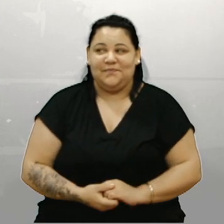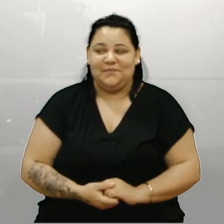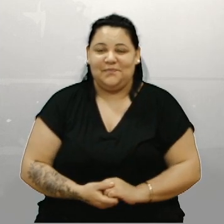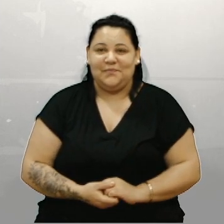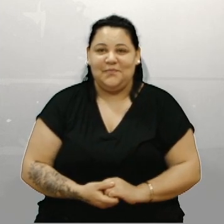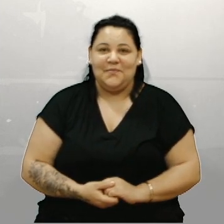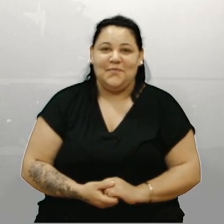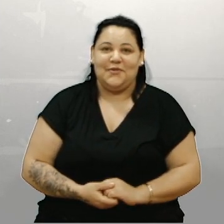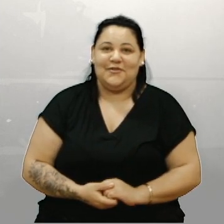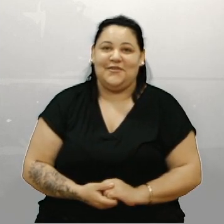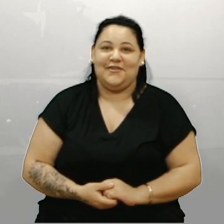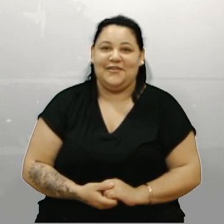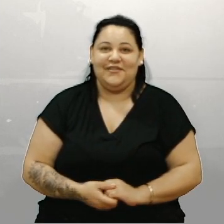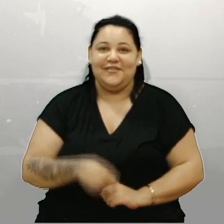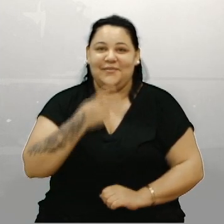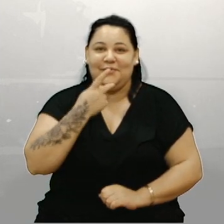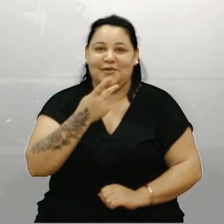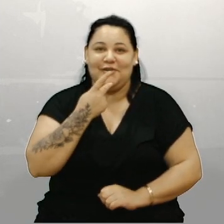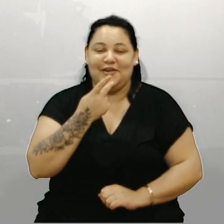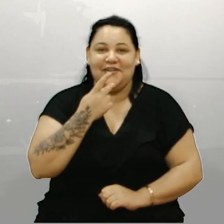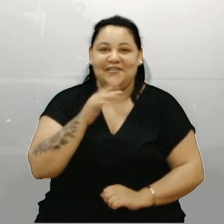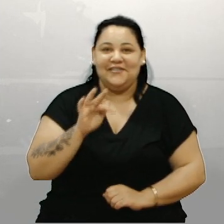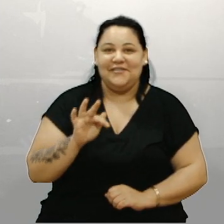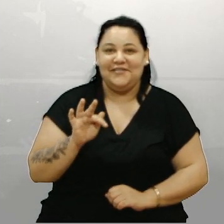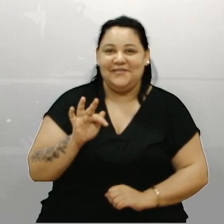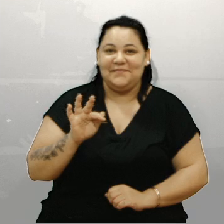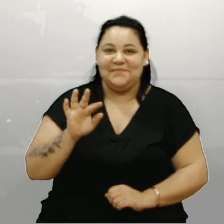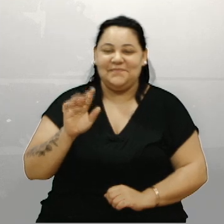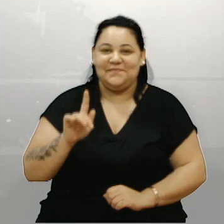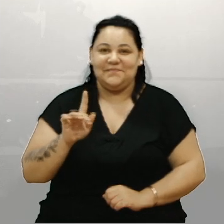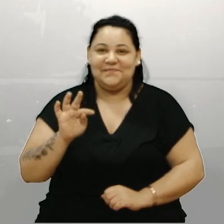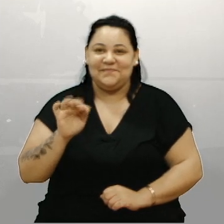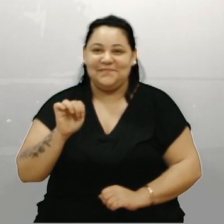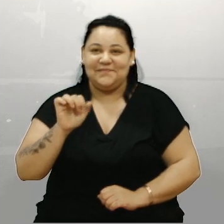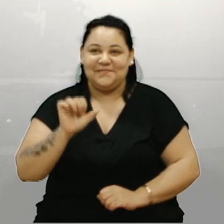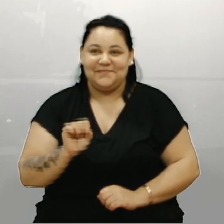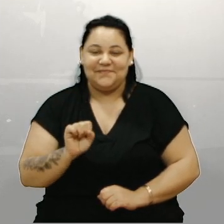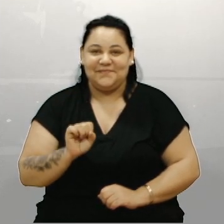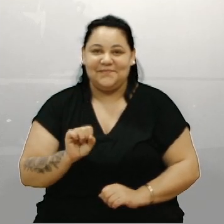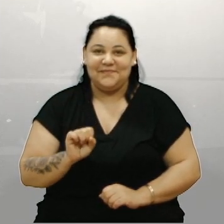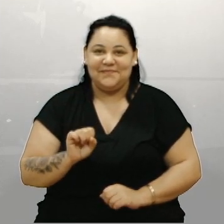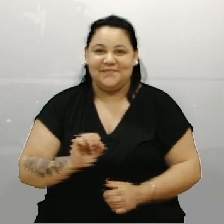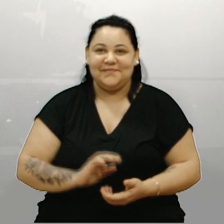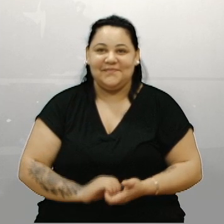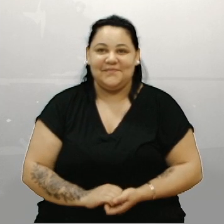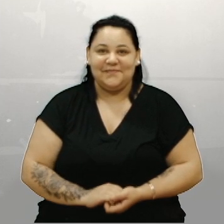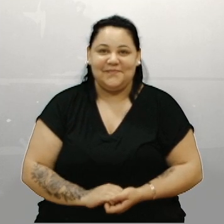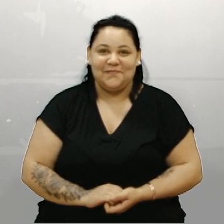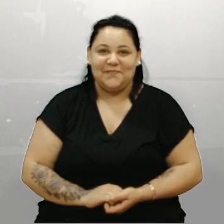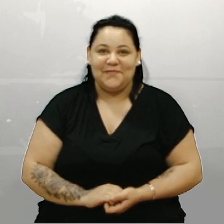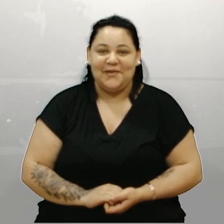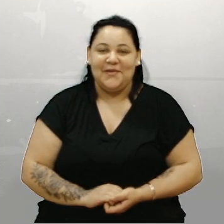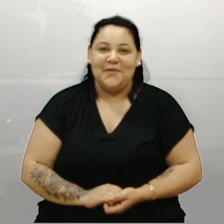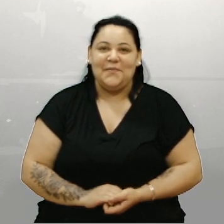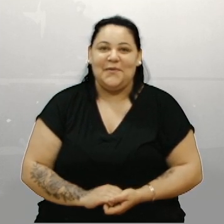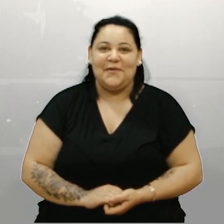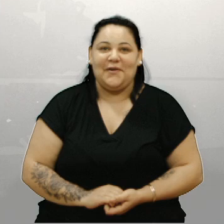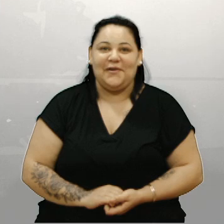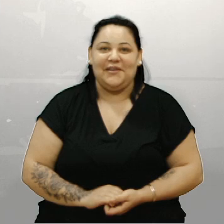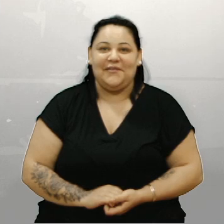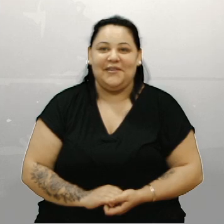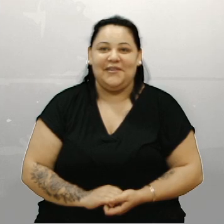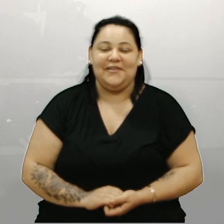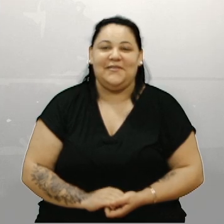Falar um pouco sobre a FGTAS, né, essa importante fundação, é a Fundação Gaúcha do Trabalho e Ação